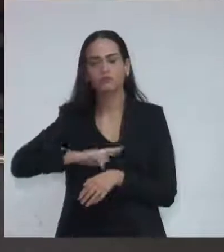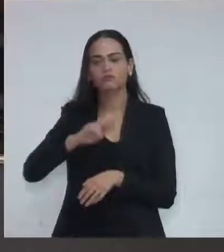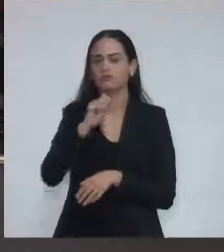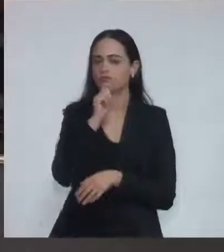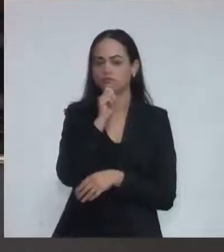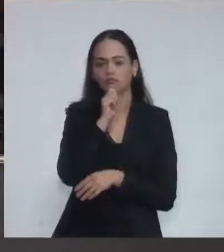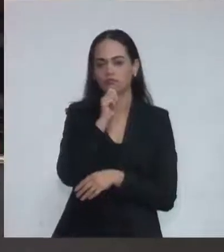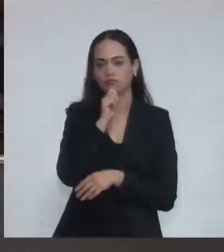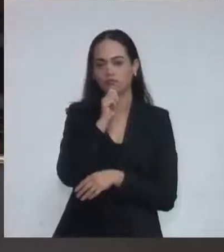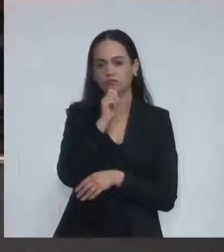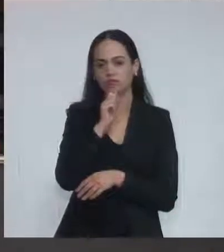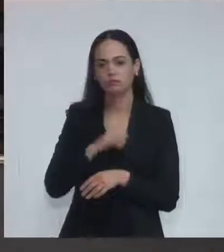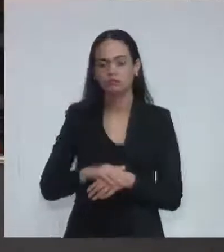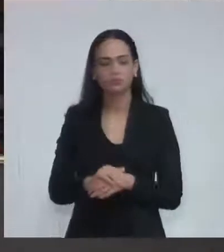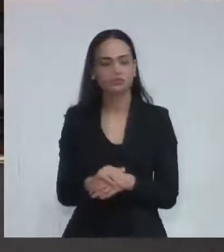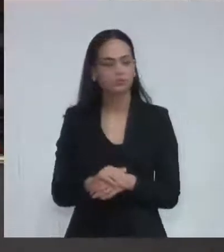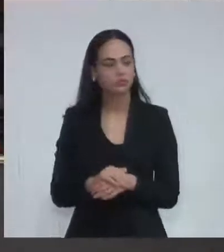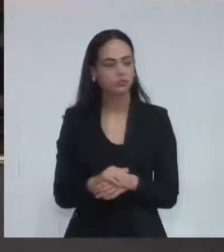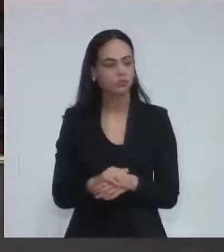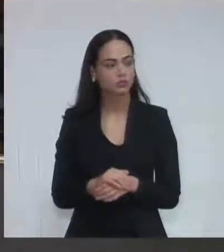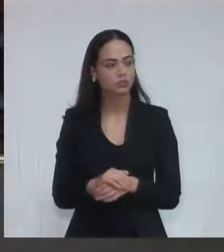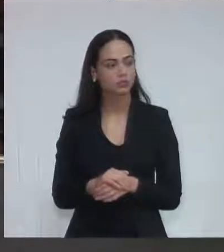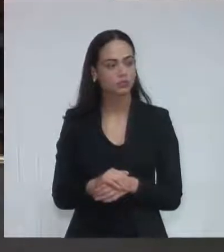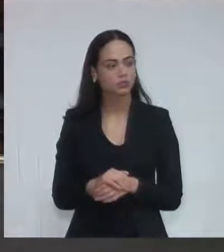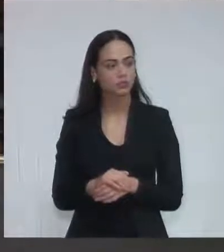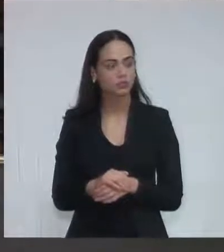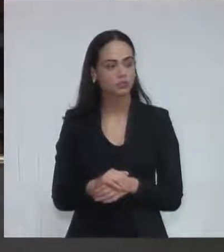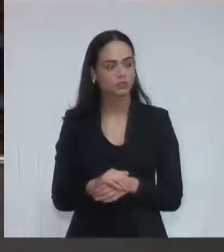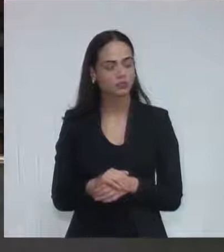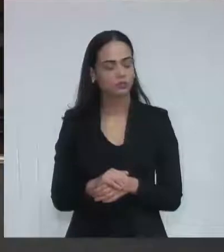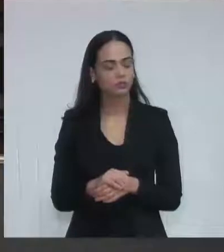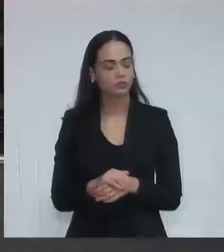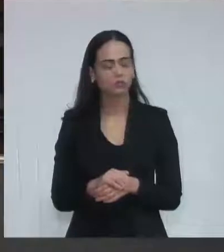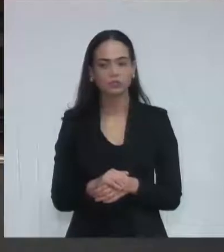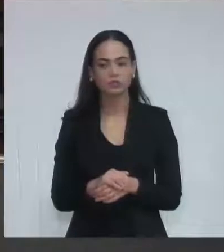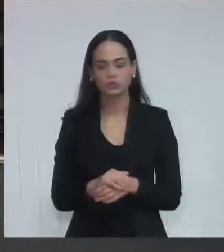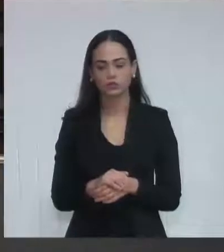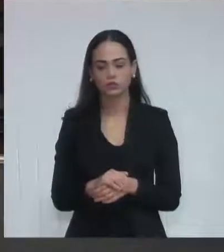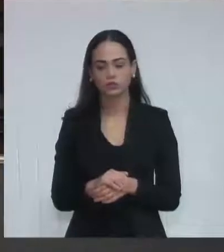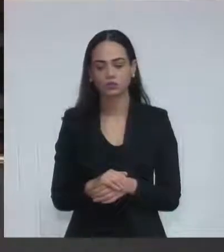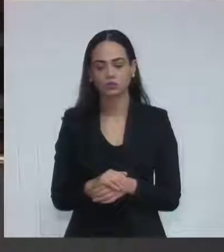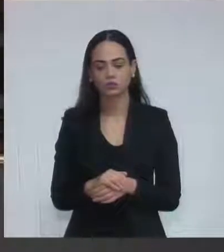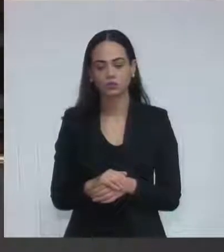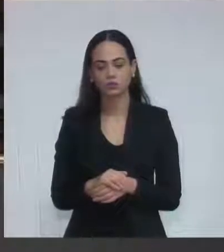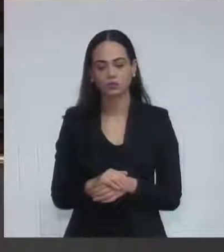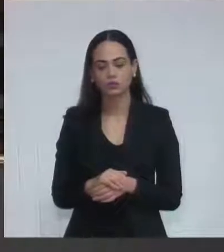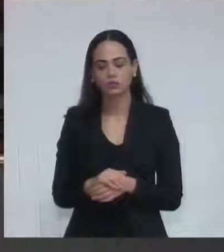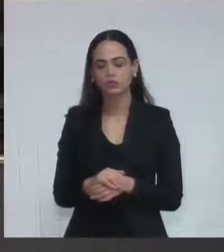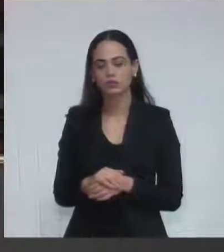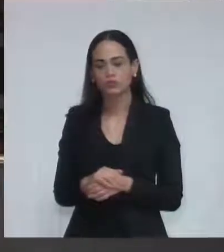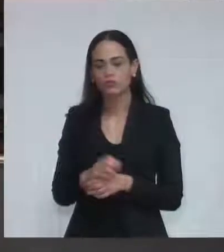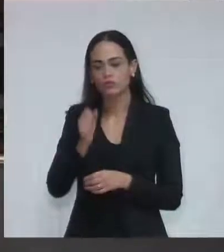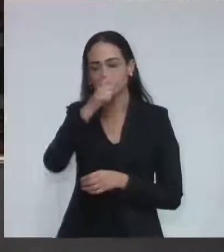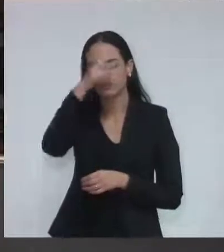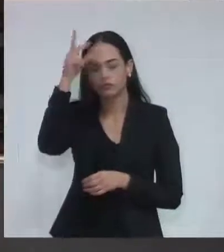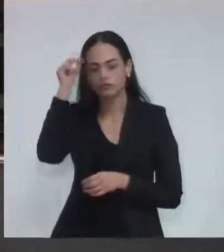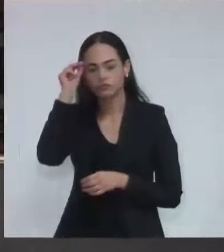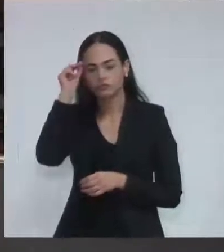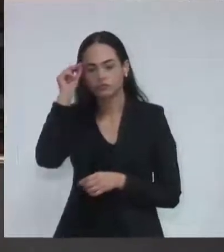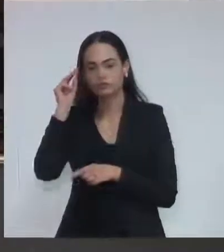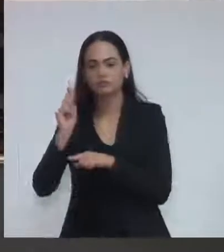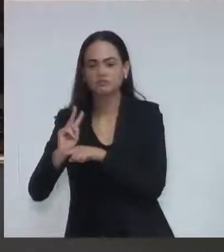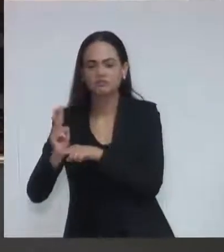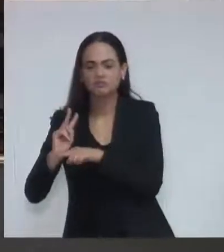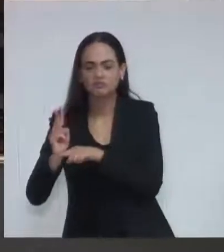ao governo ou fazê-lo de forma lacunosa. Dizem que sua prerrogativa de fiscalização está sendo perturbada, inclusive